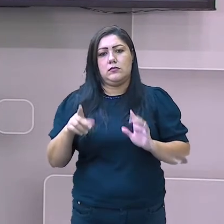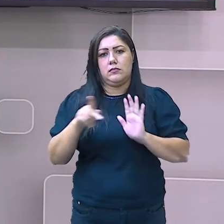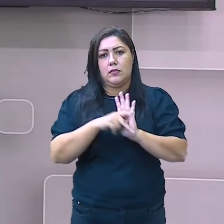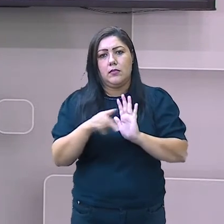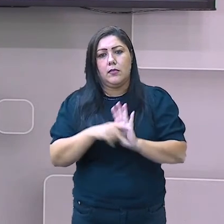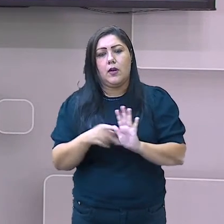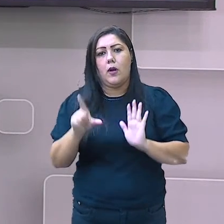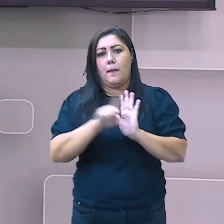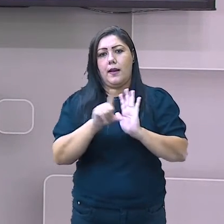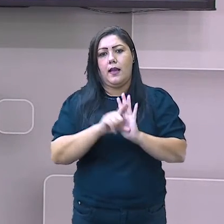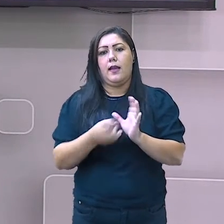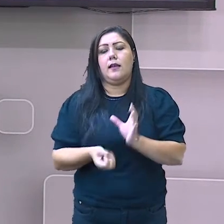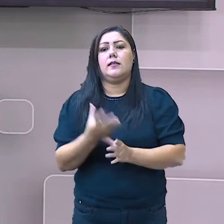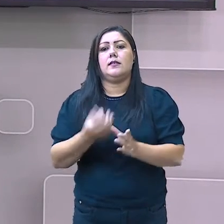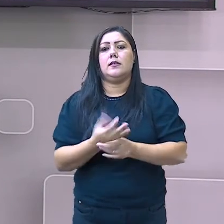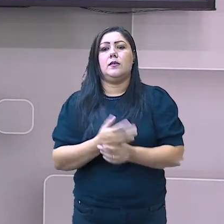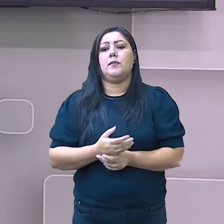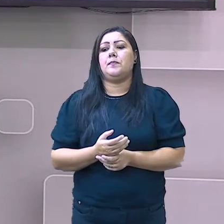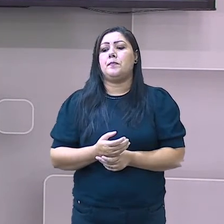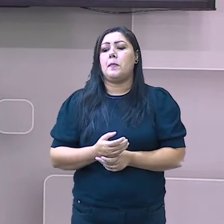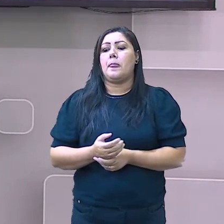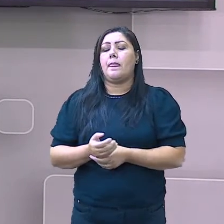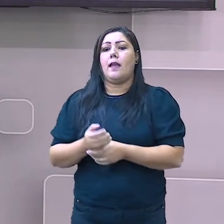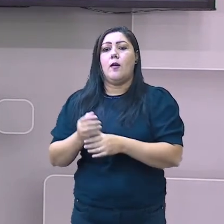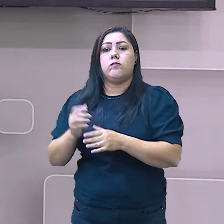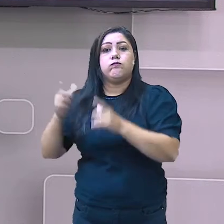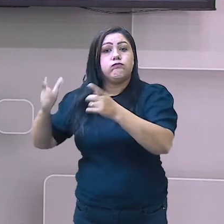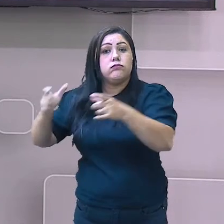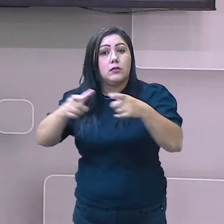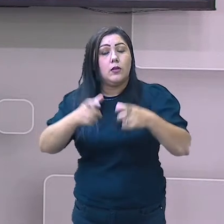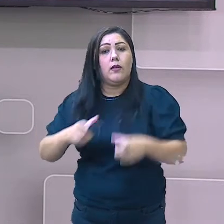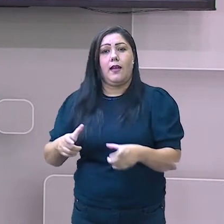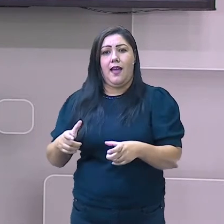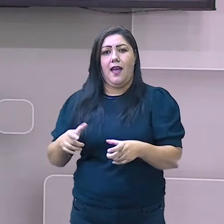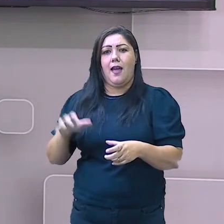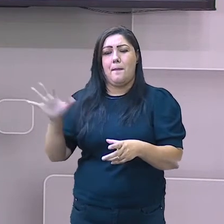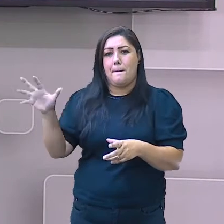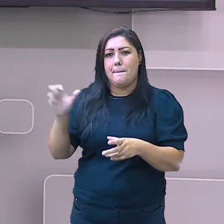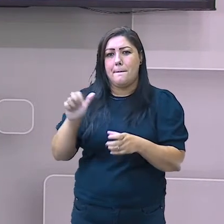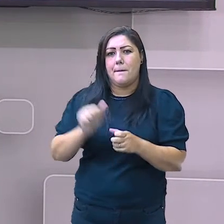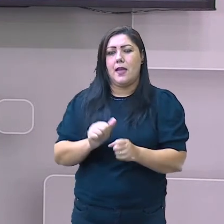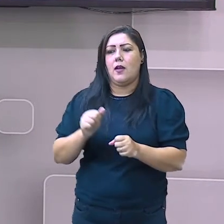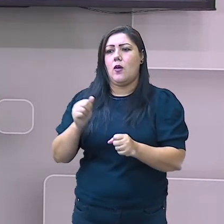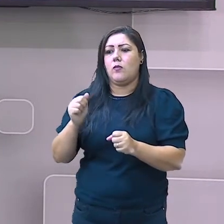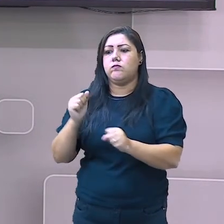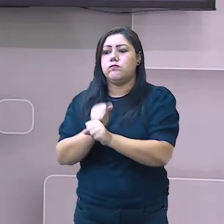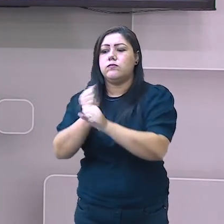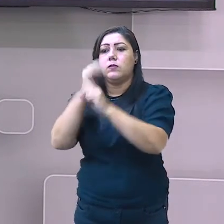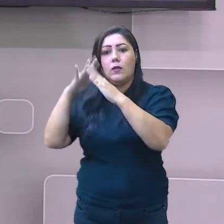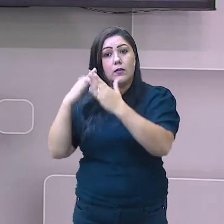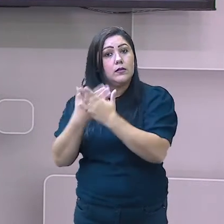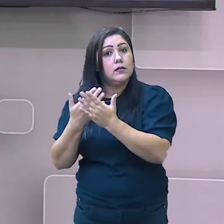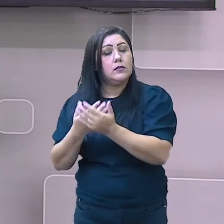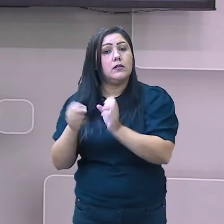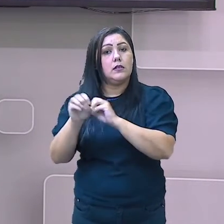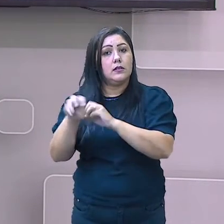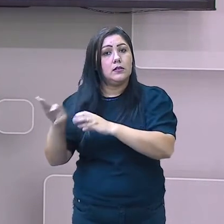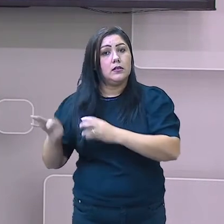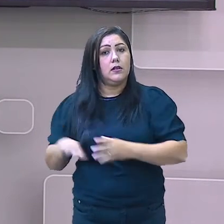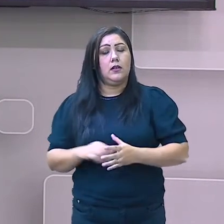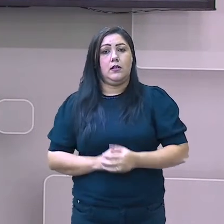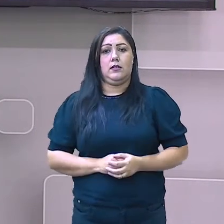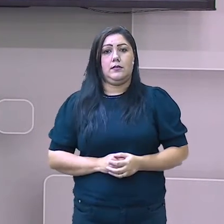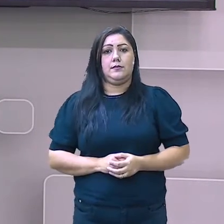foram usados para o ensino. Para Lenin, a política e a construção do socialismo não se separavam